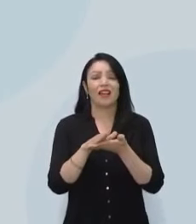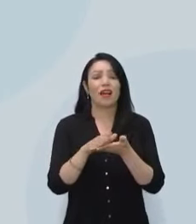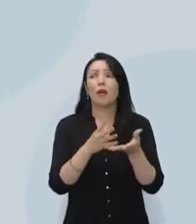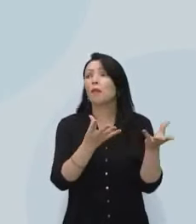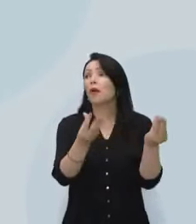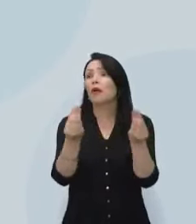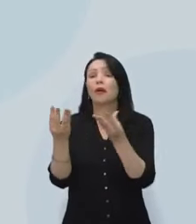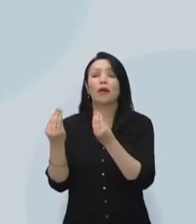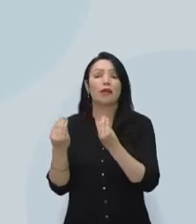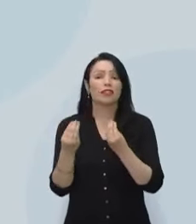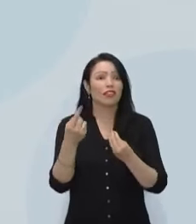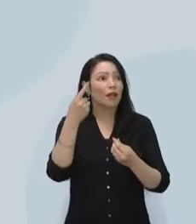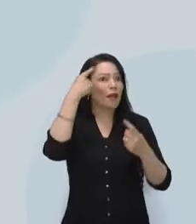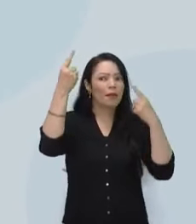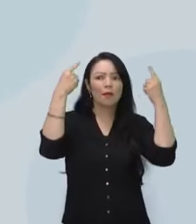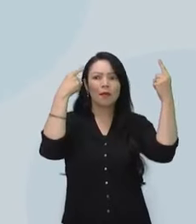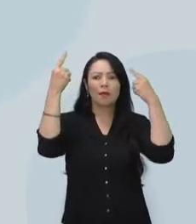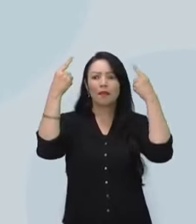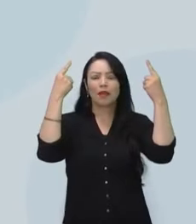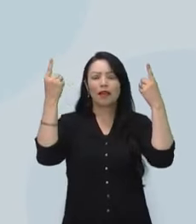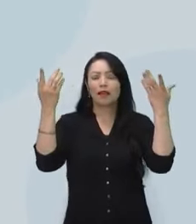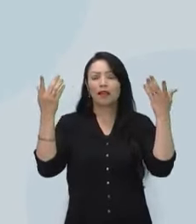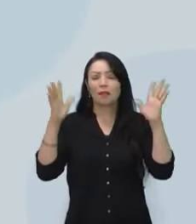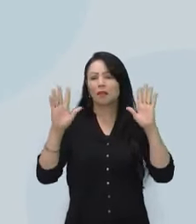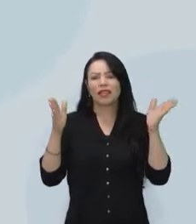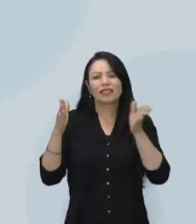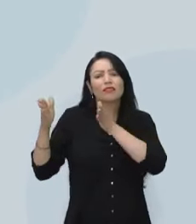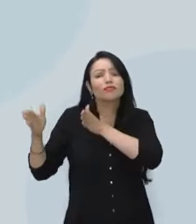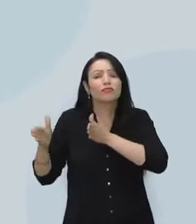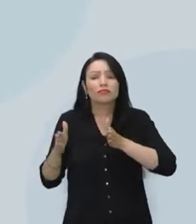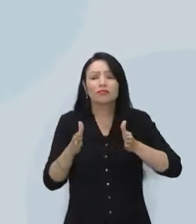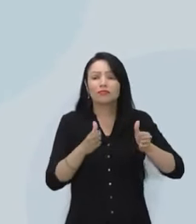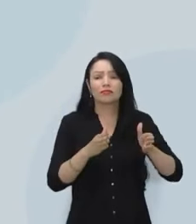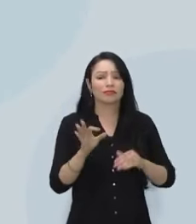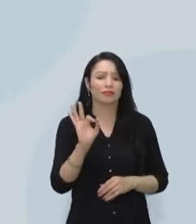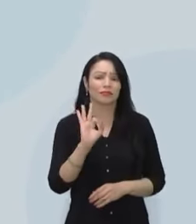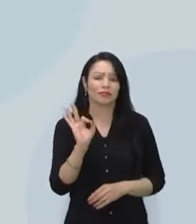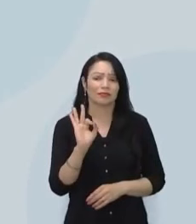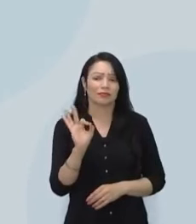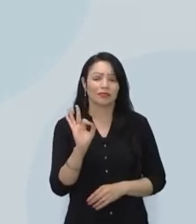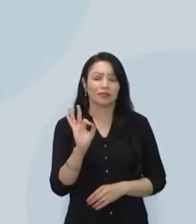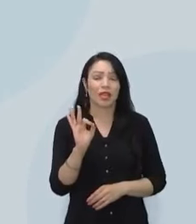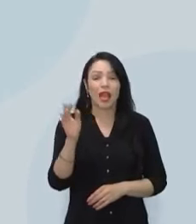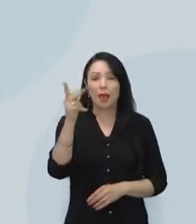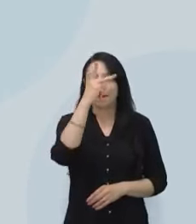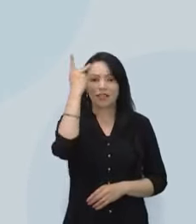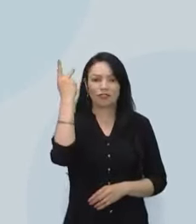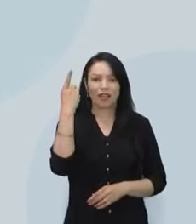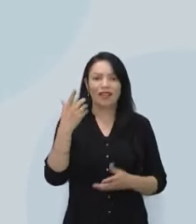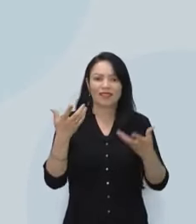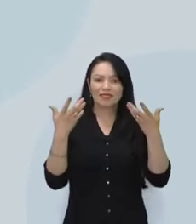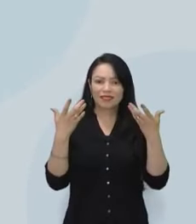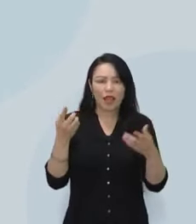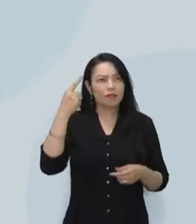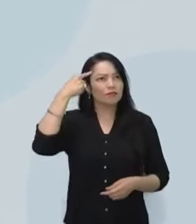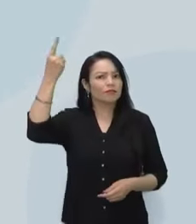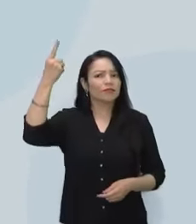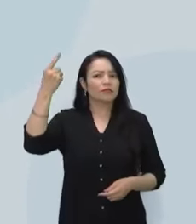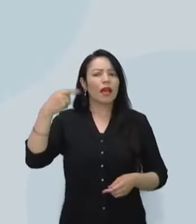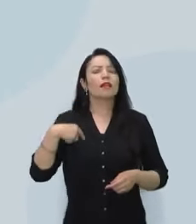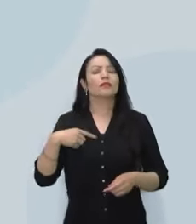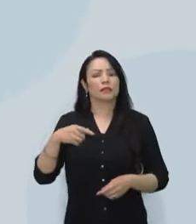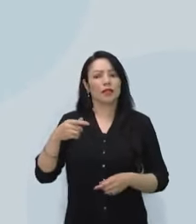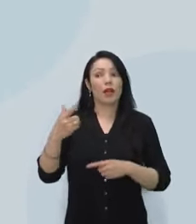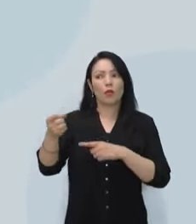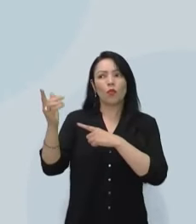altamente criativas são totalmente indisciplinadas. As pessoas que estão mergulhadas em suas ideias precisam de uma